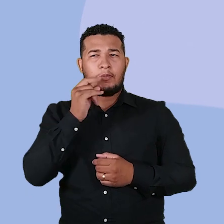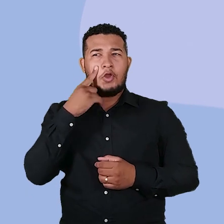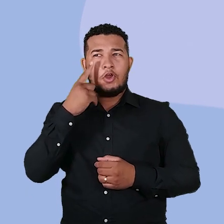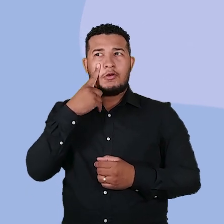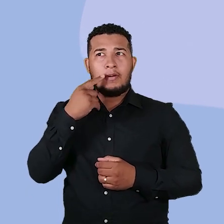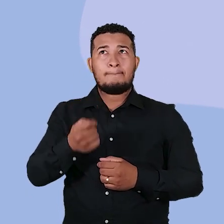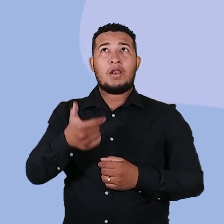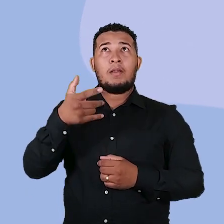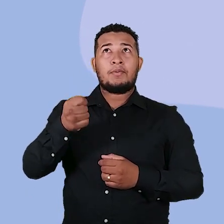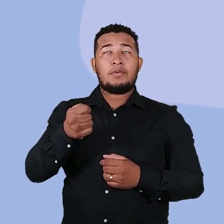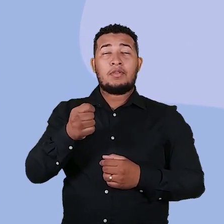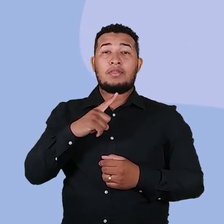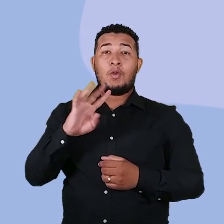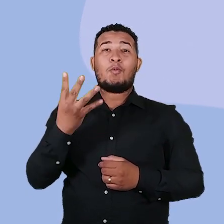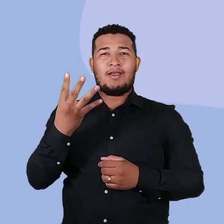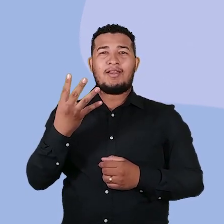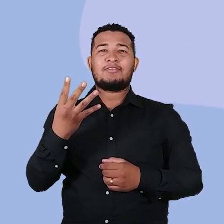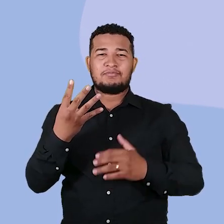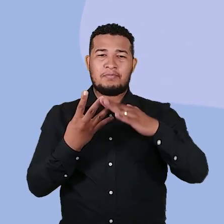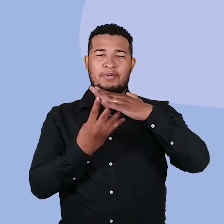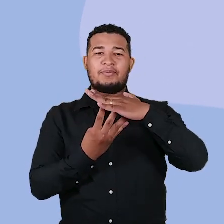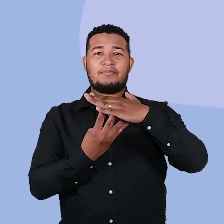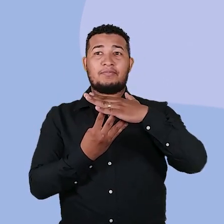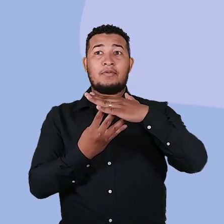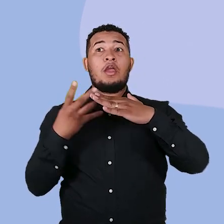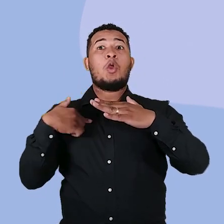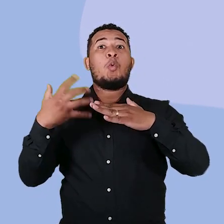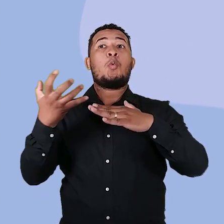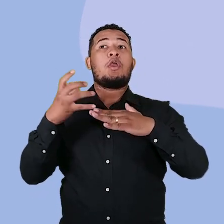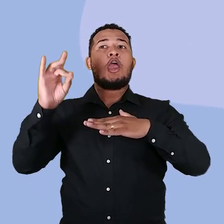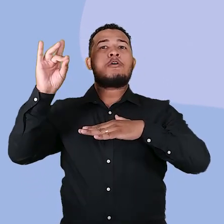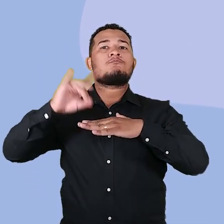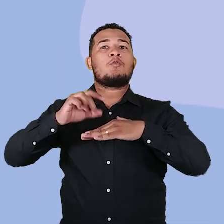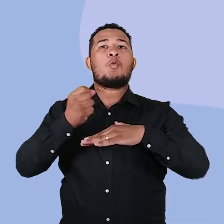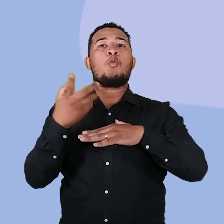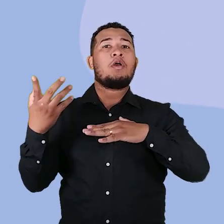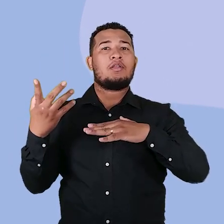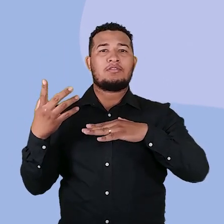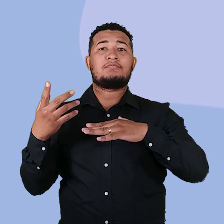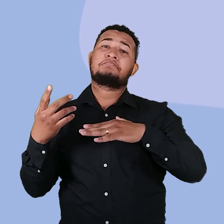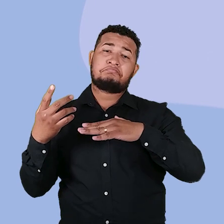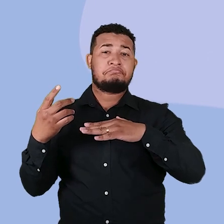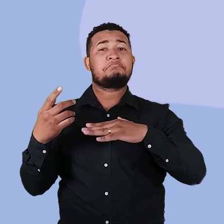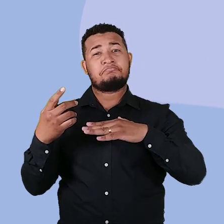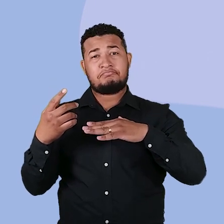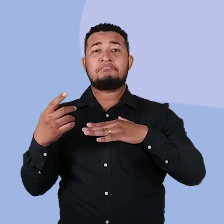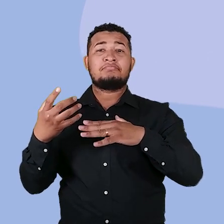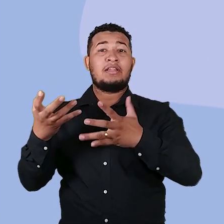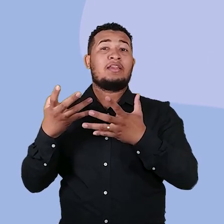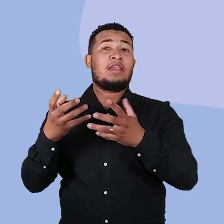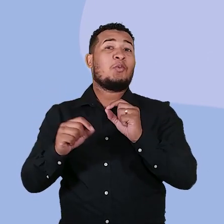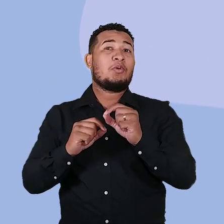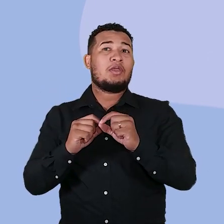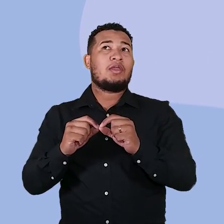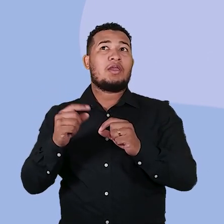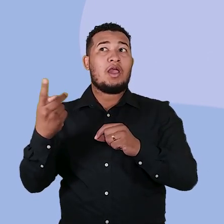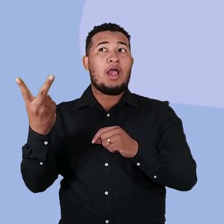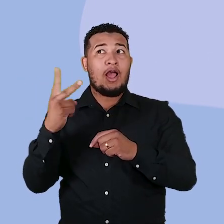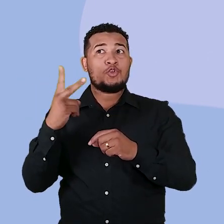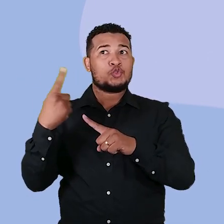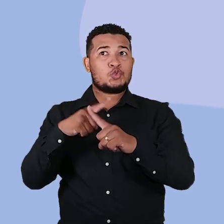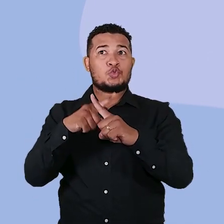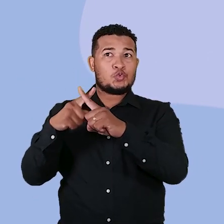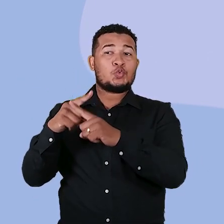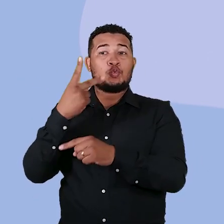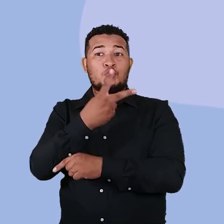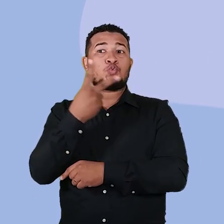existem ao todo olha aí ó são quatro e quantas te interessam olha ele tá querendo